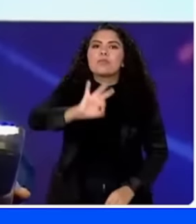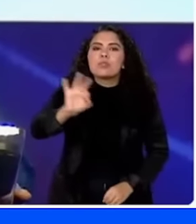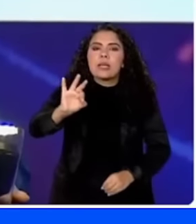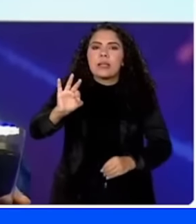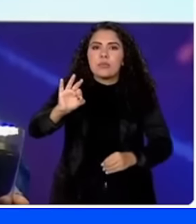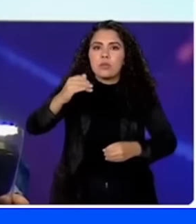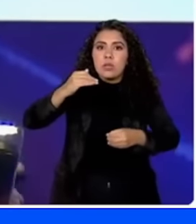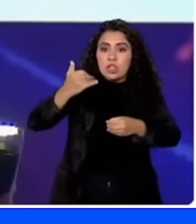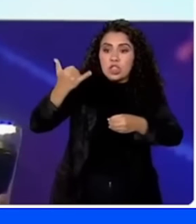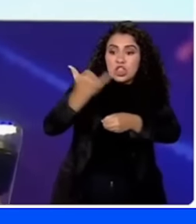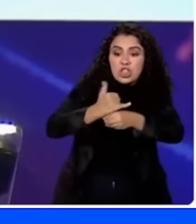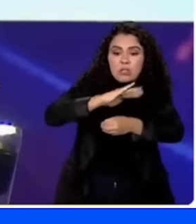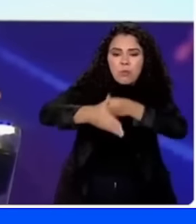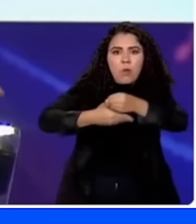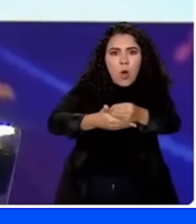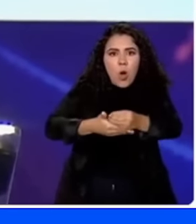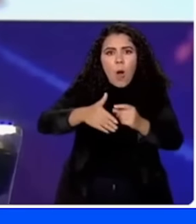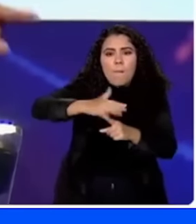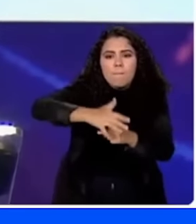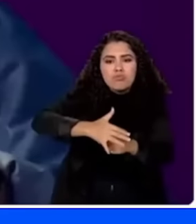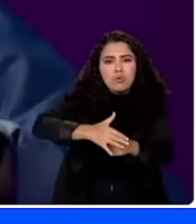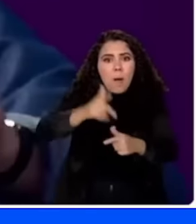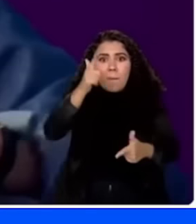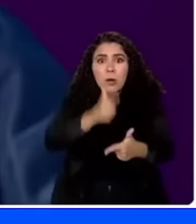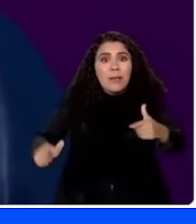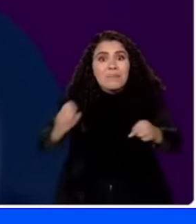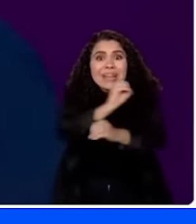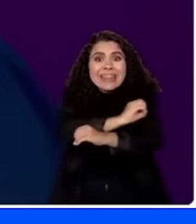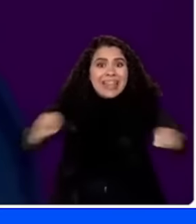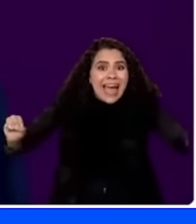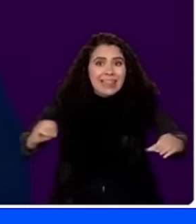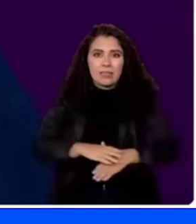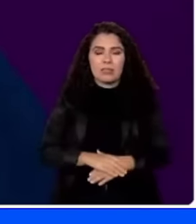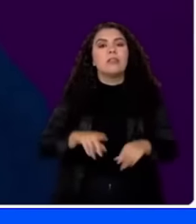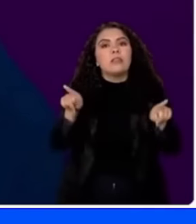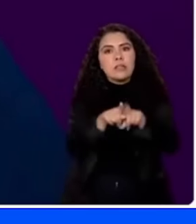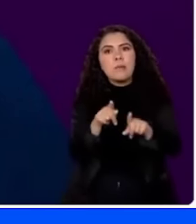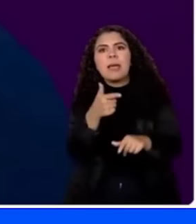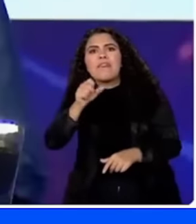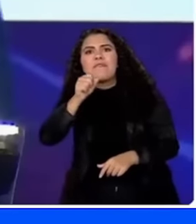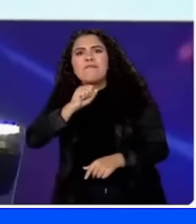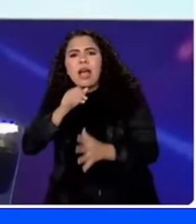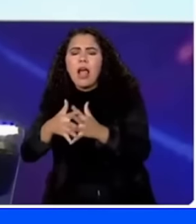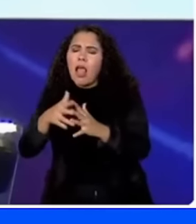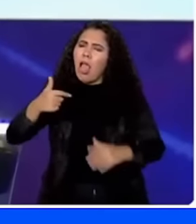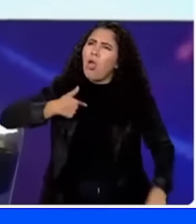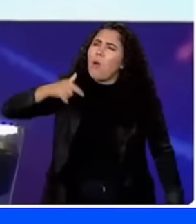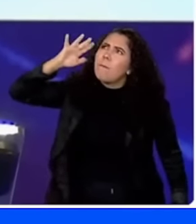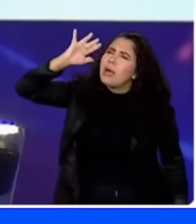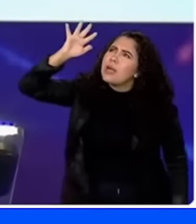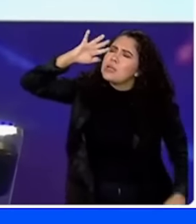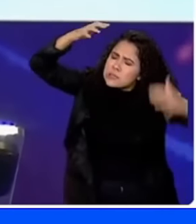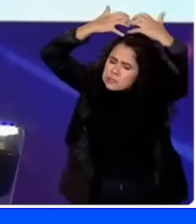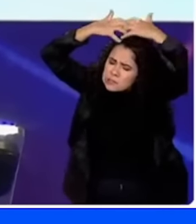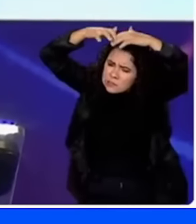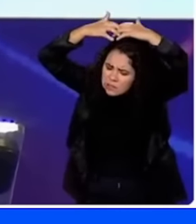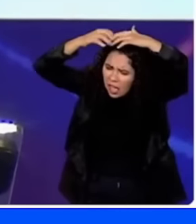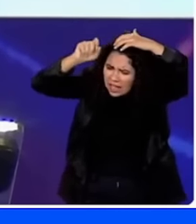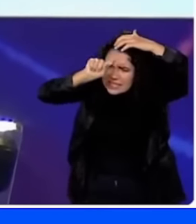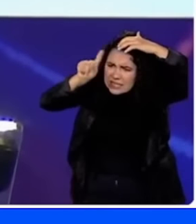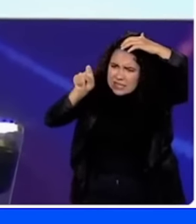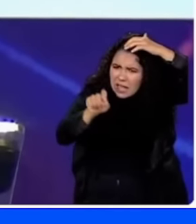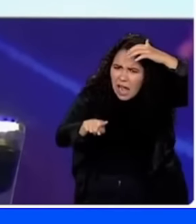com o motor. Inclusive, ele poderia olhar nos caminhões velhos que ele tinha. Eu fiquei pensando, pô, será que eu fui enganado